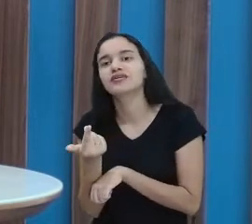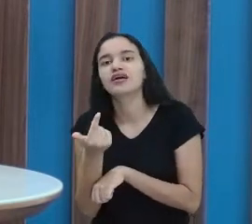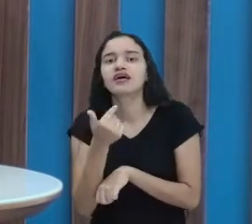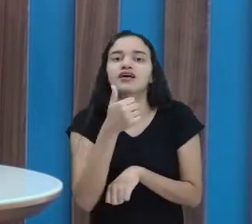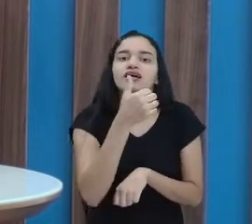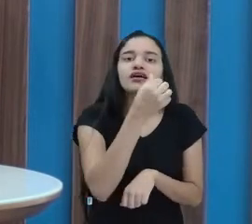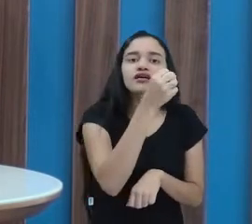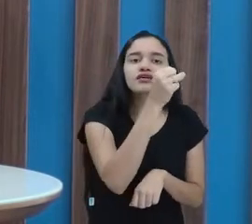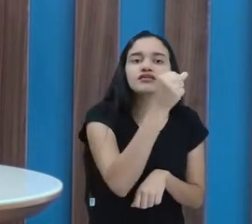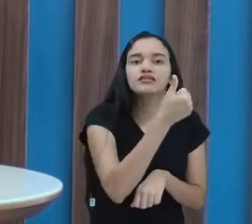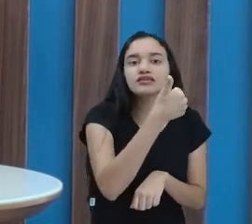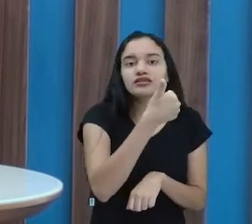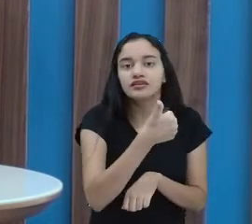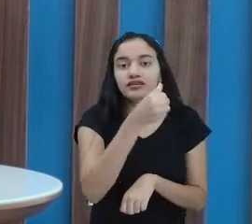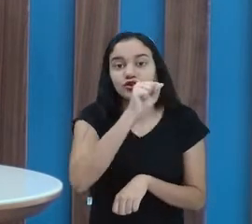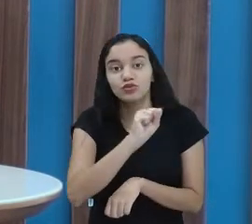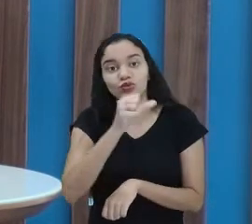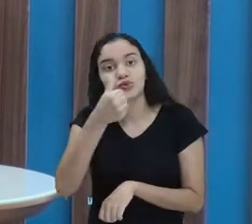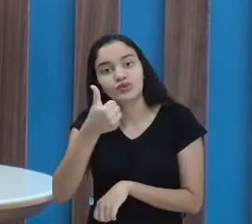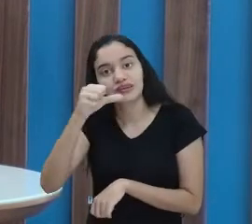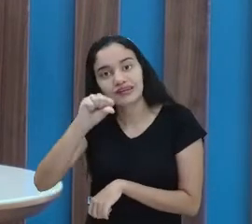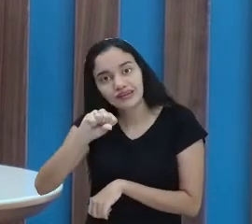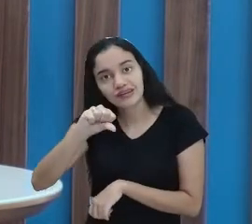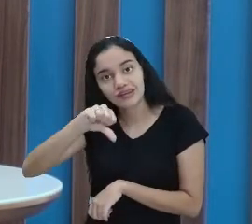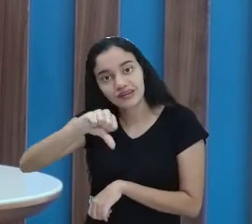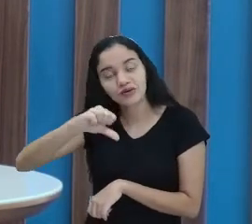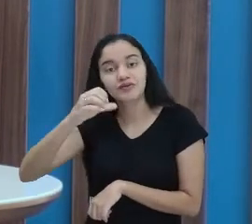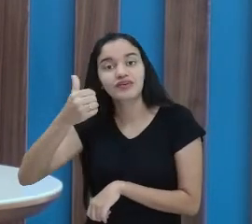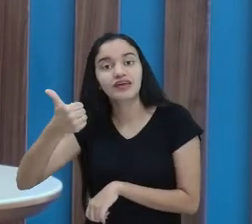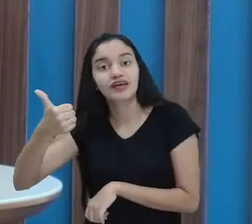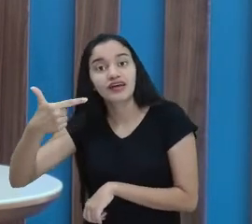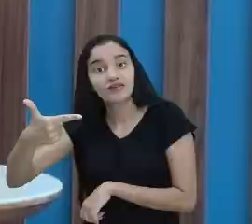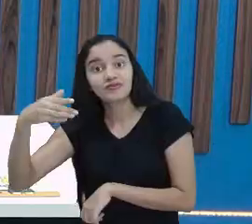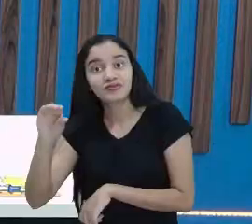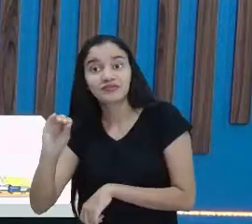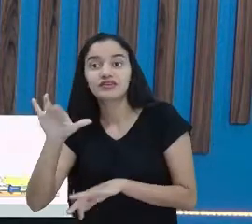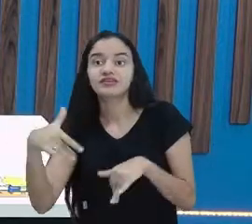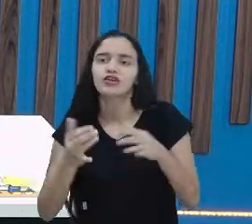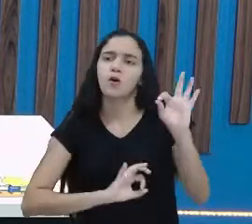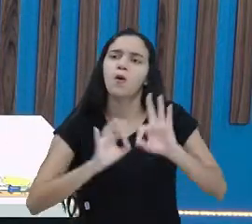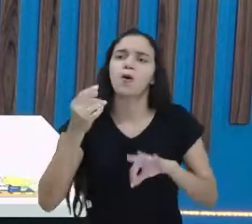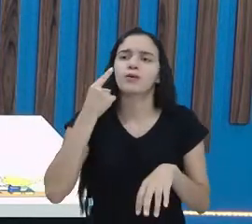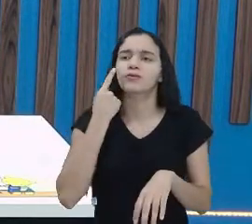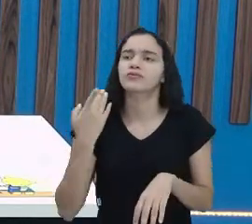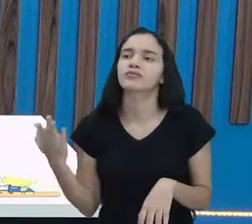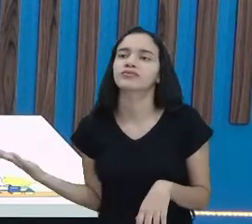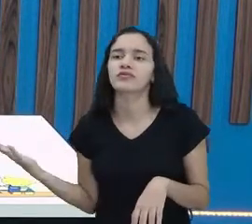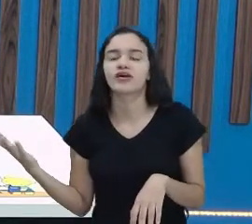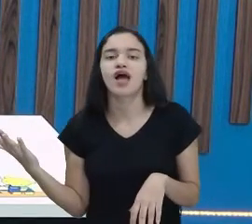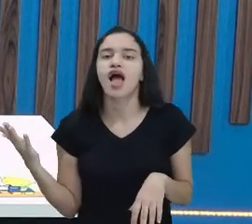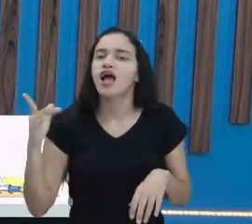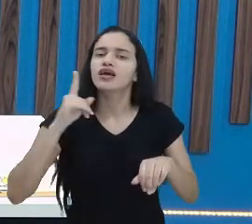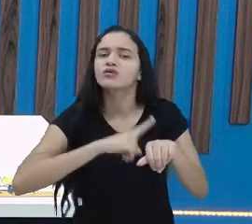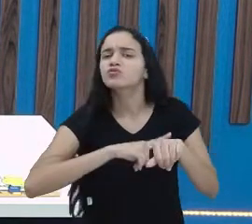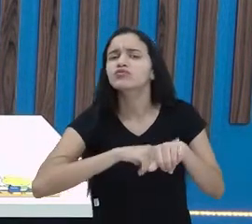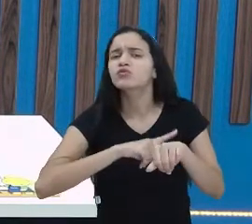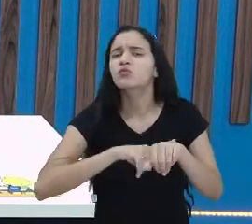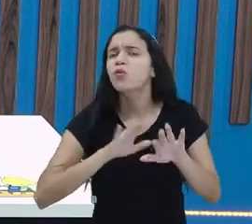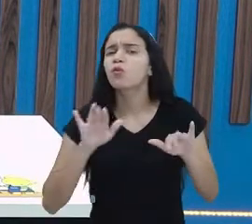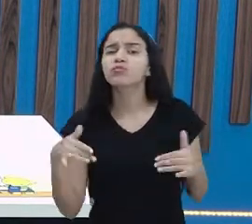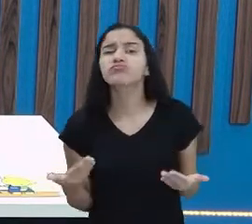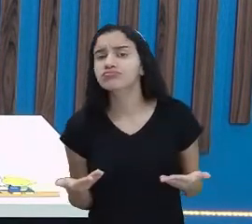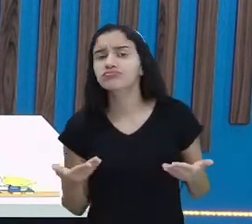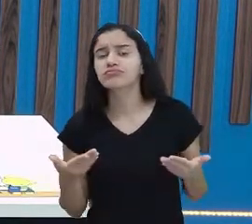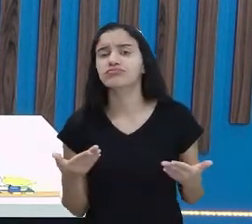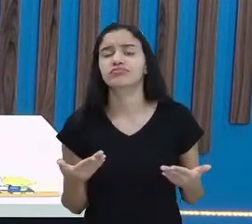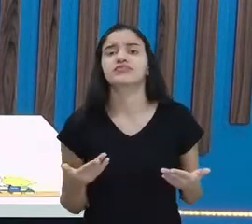18, 19, 20. Nesse daí já vem, não é isso? Já vem, já todo programado. Olha aí, ó. Que horas são?